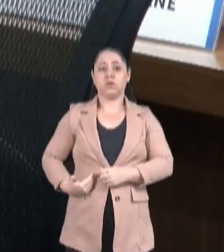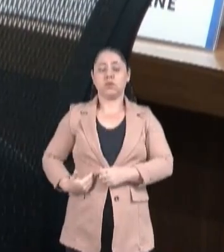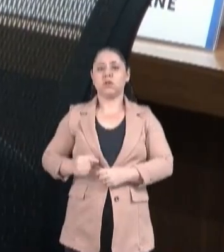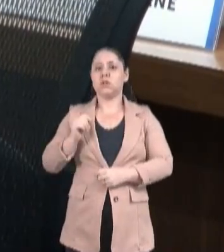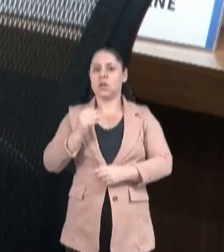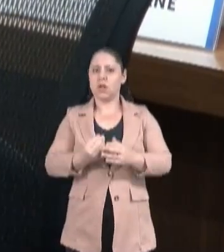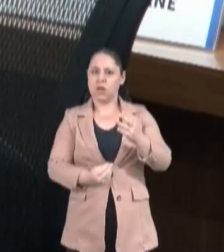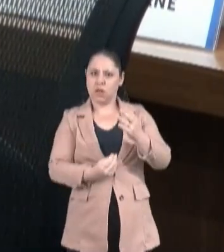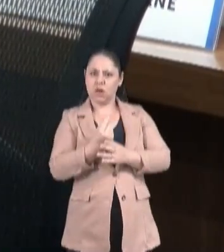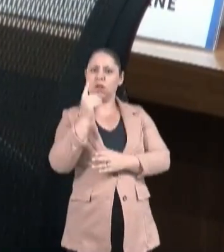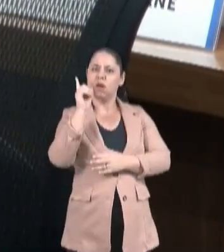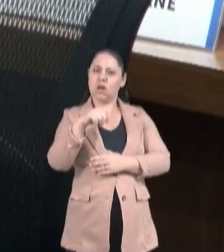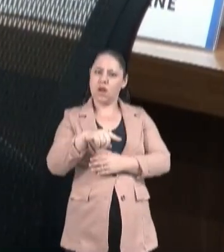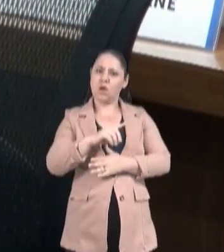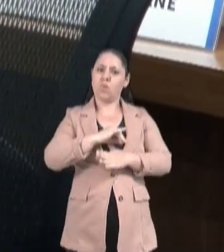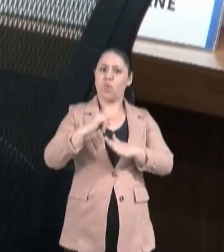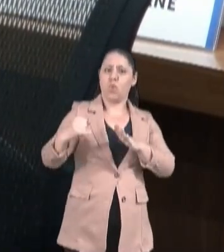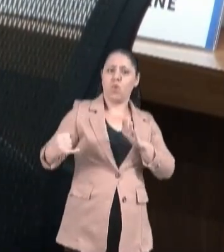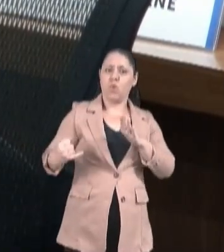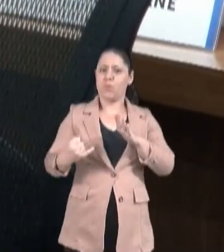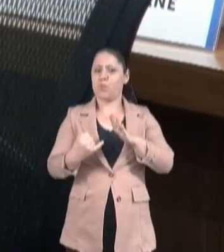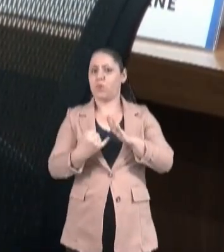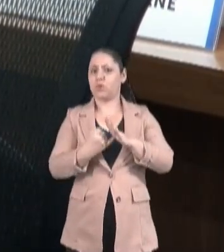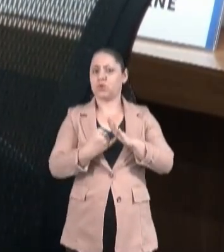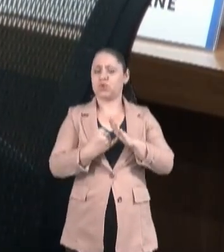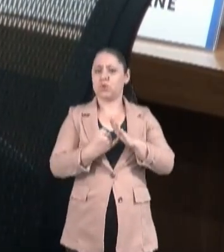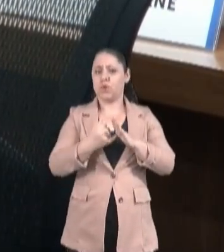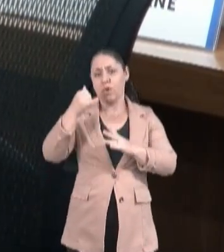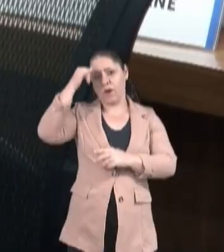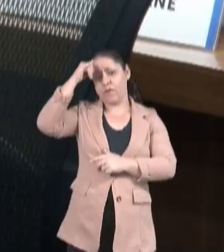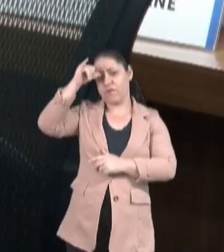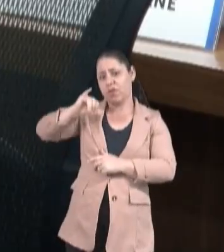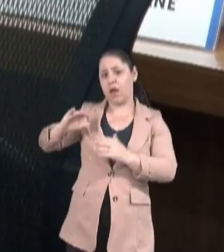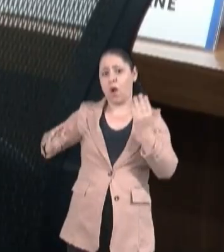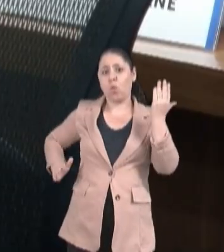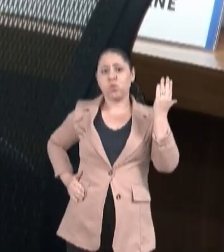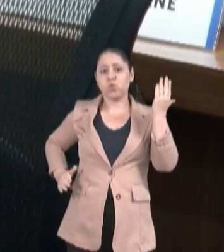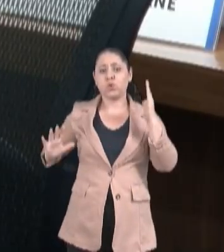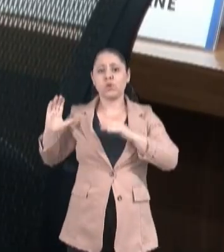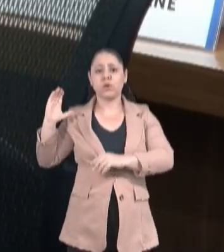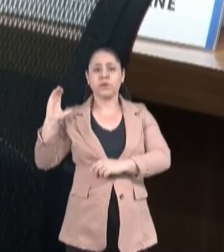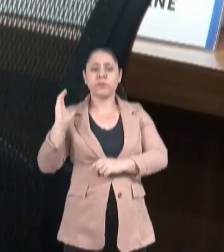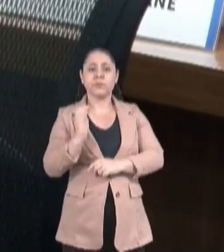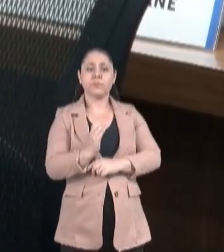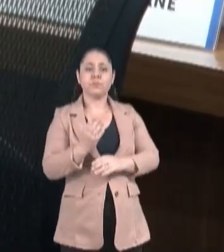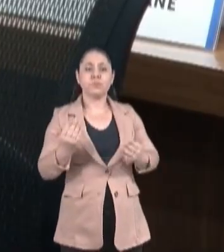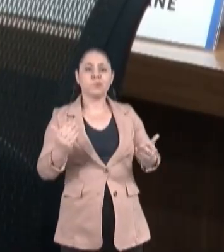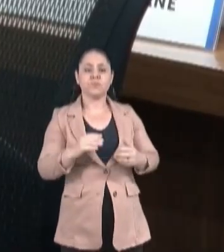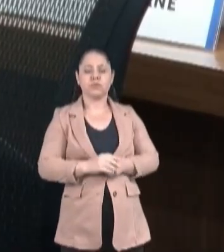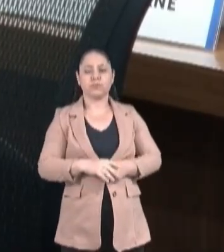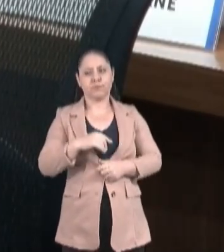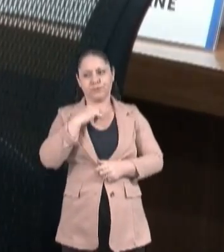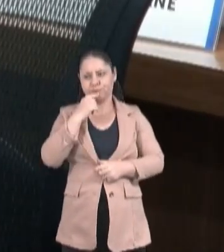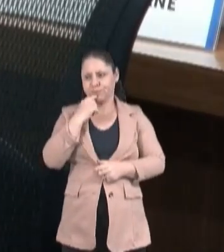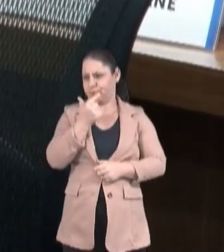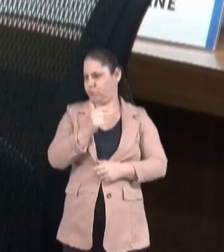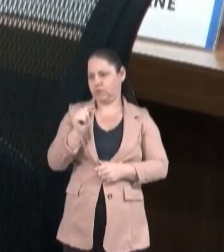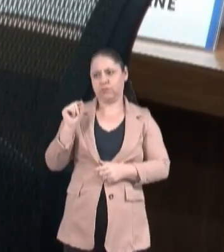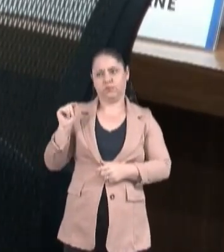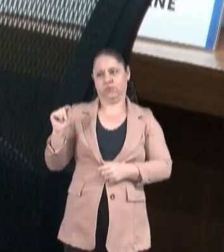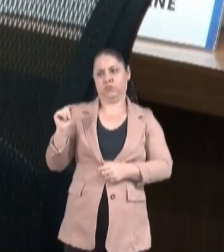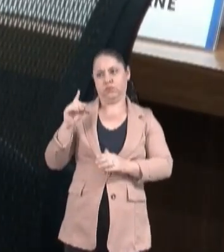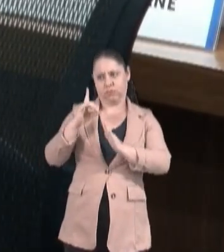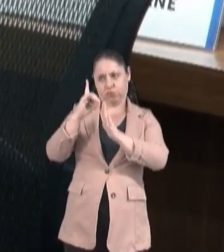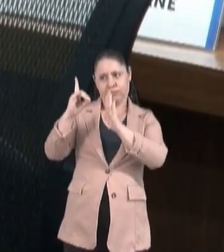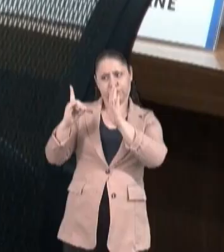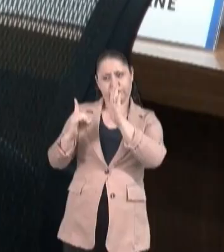governador que cria justamente um órgão de combate ao crime. Não há dúvida nenhuma que